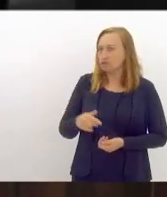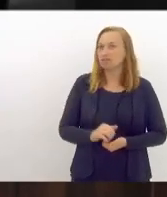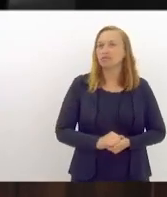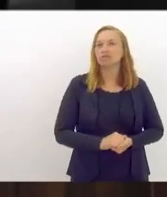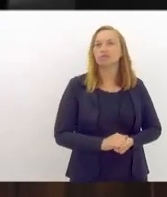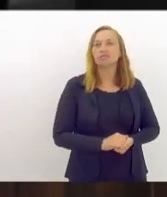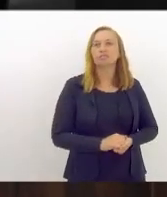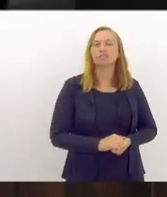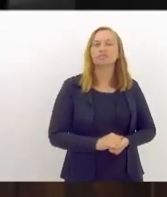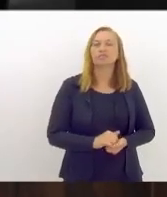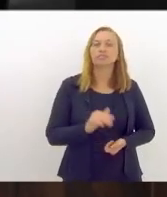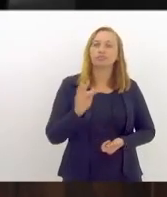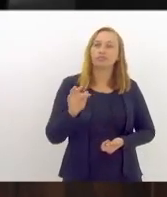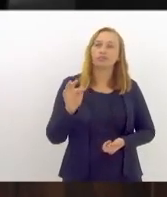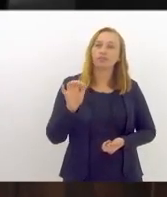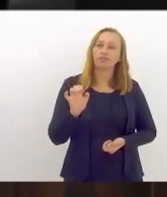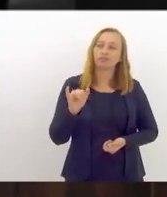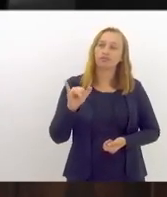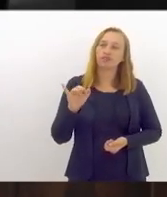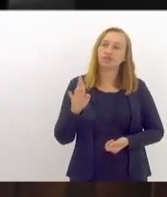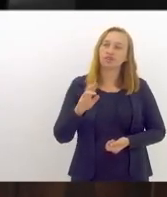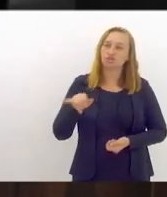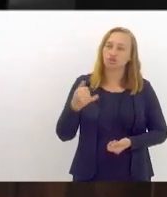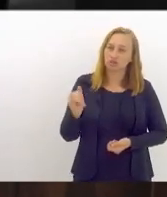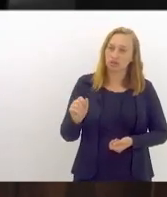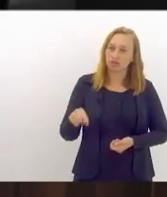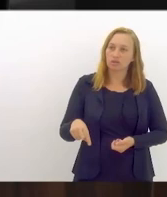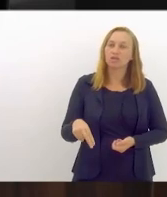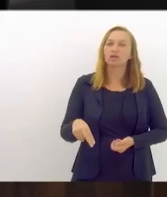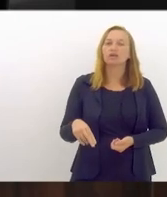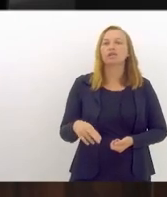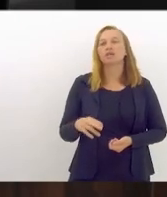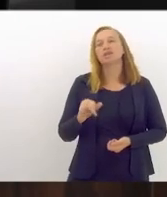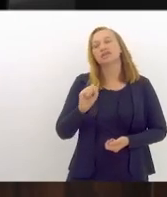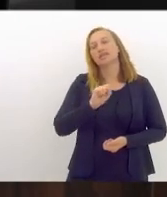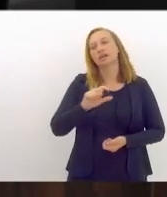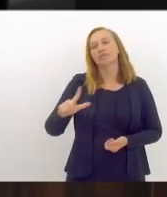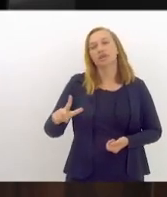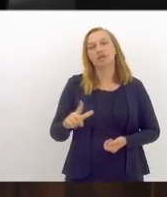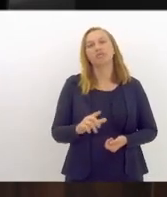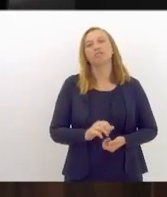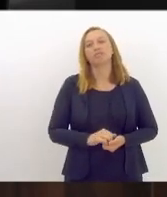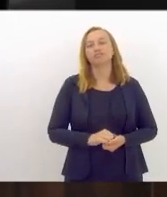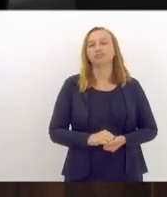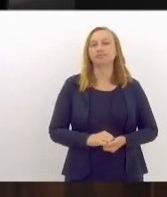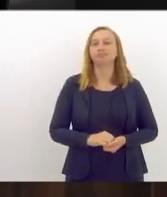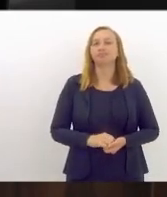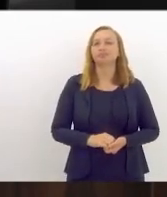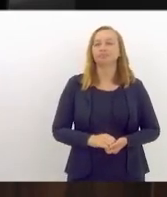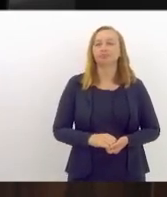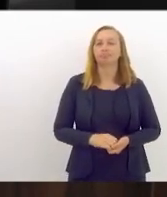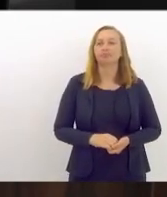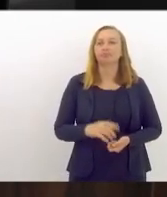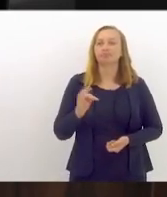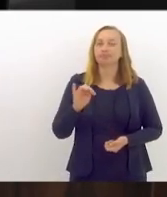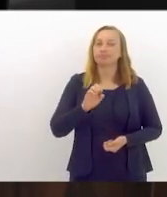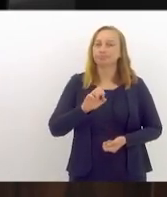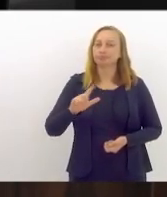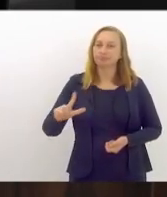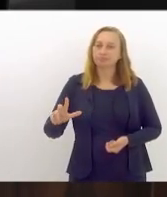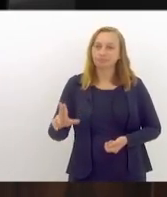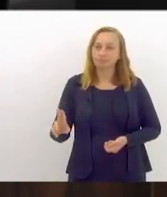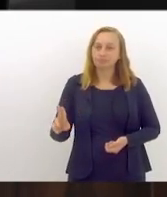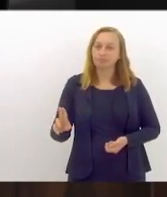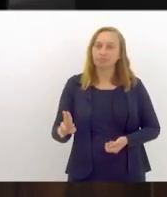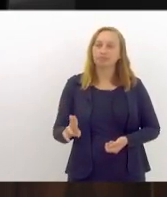de joias da fejan Isabel Maria Brito do ceperj presidente Geraldo Tadeu Monteiro da Faculdade